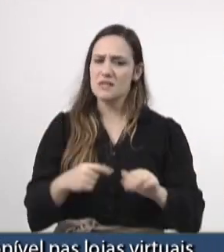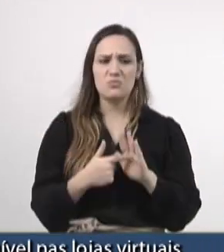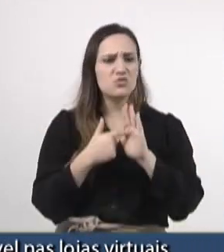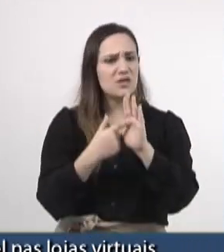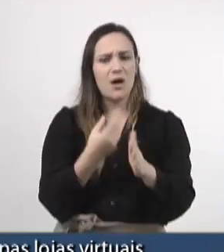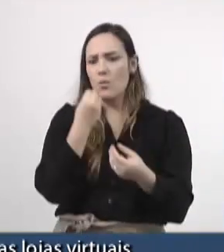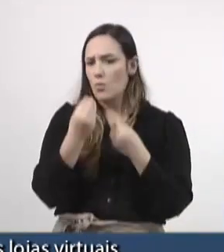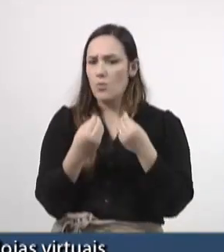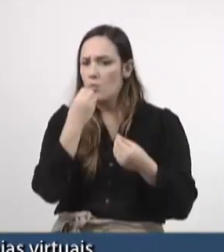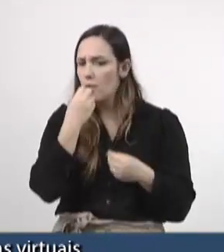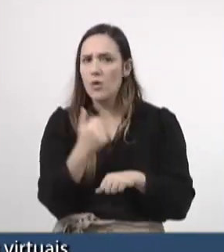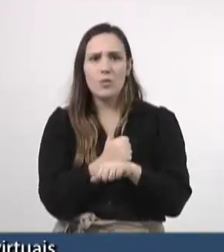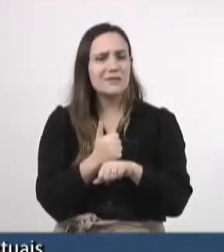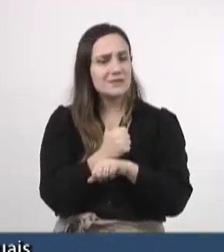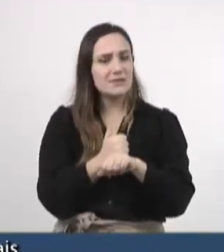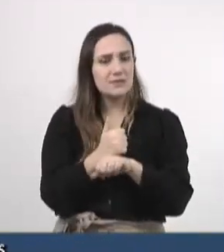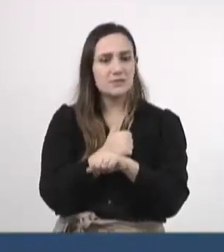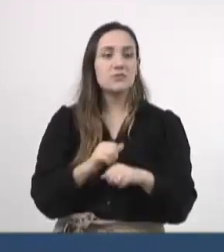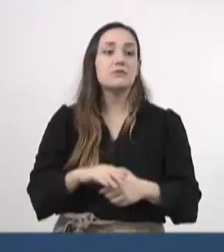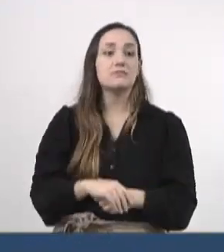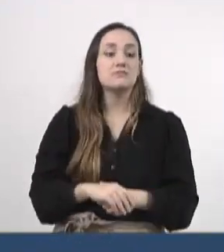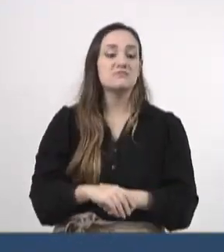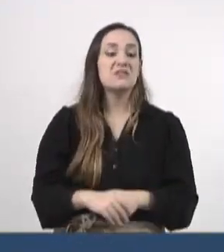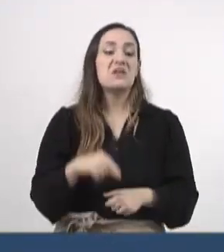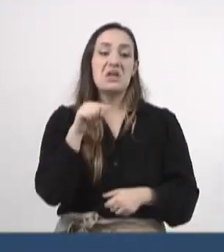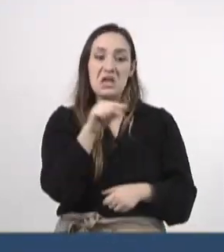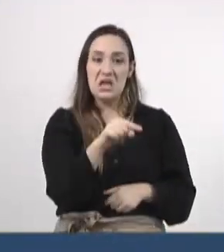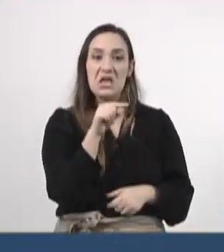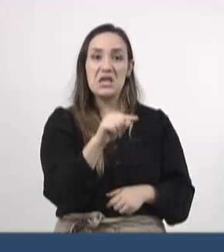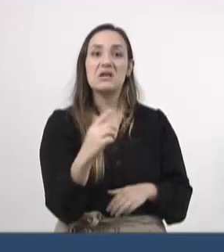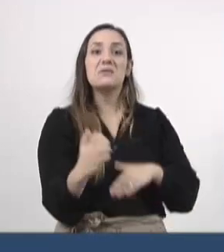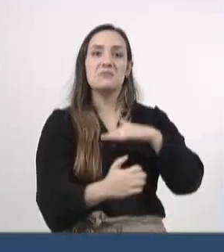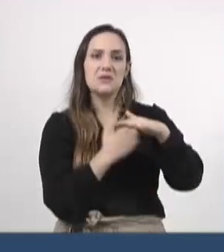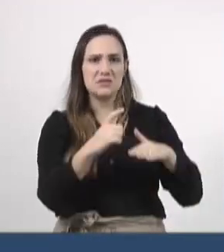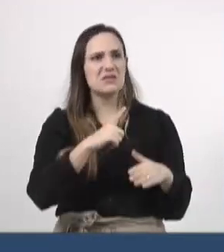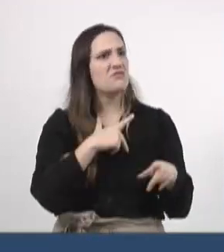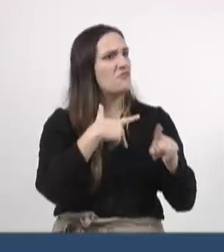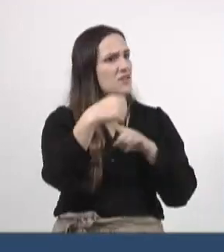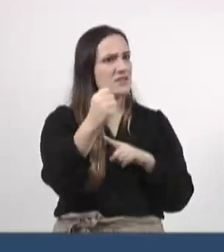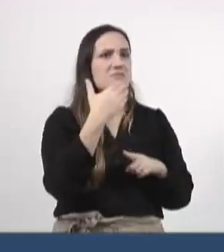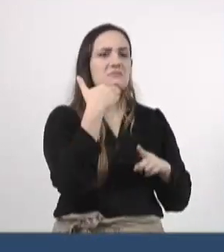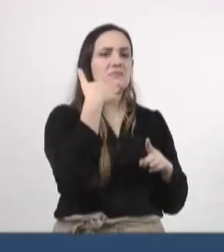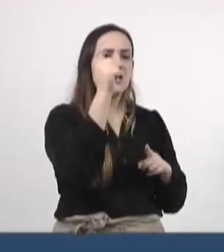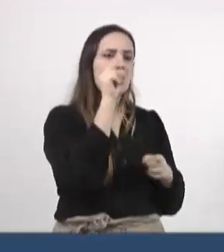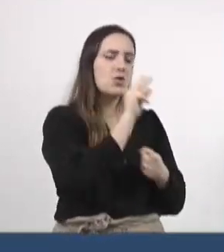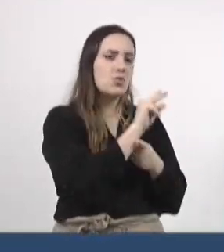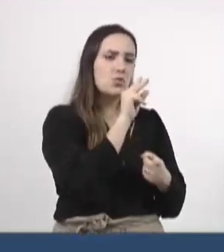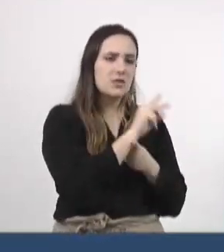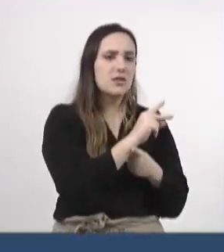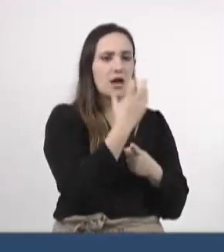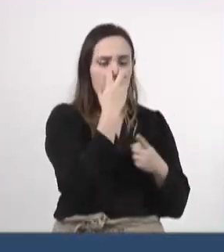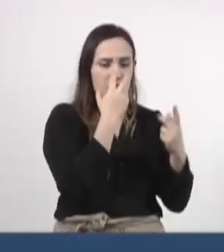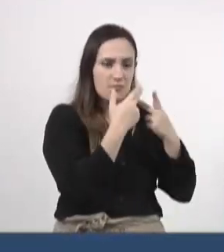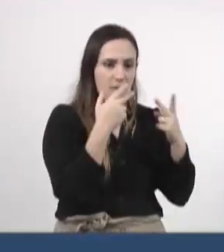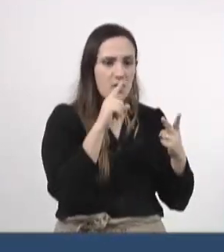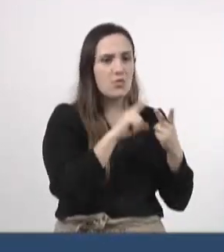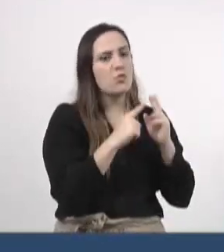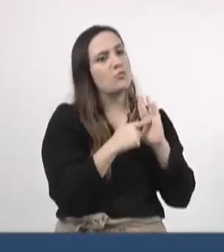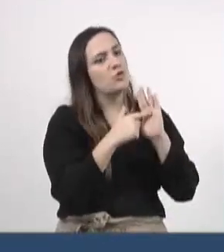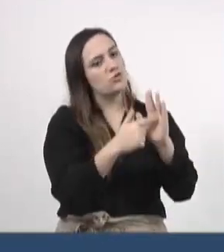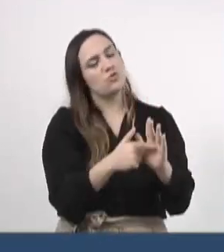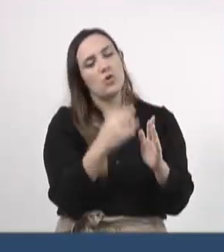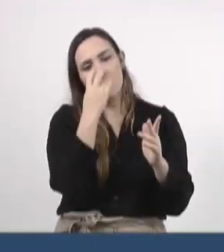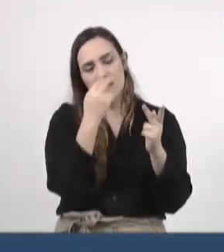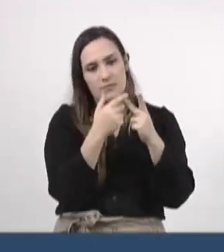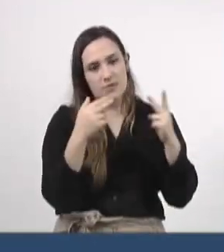sua seleção. Foram consagrados vencedores dos prêmios Melhor Criador e Expositor,